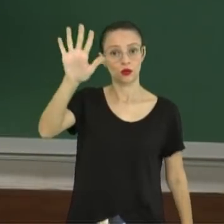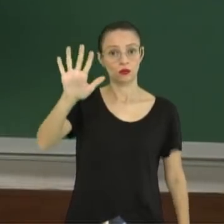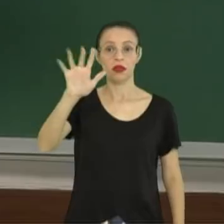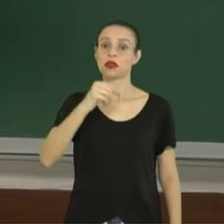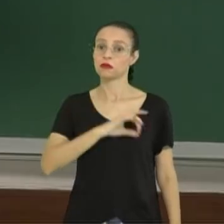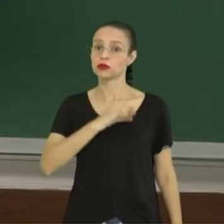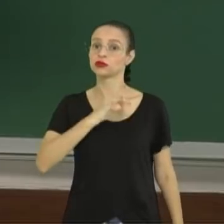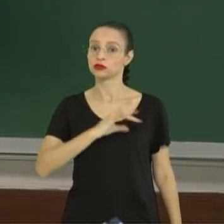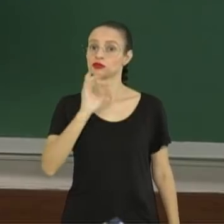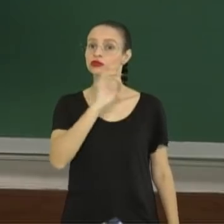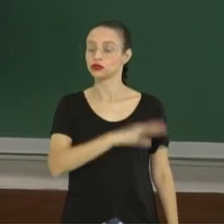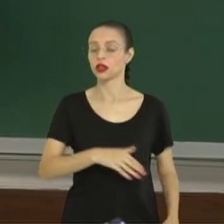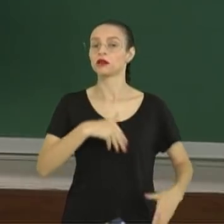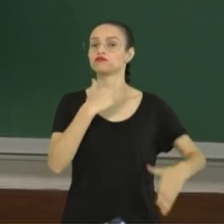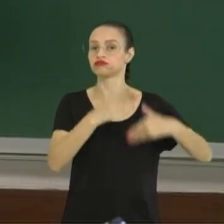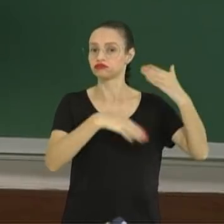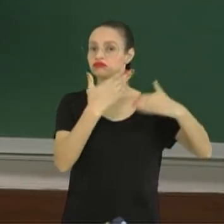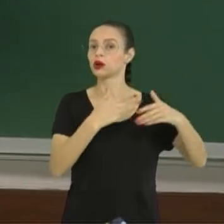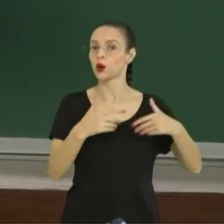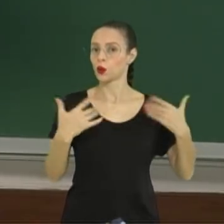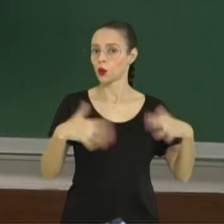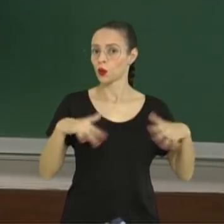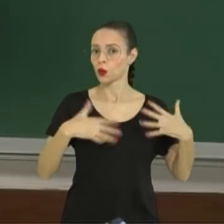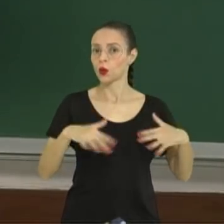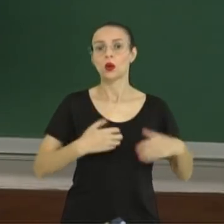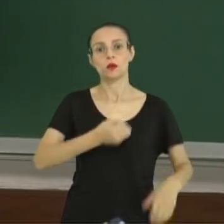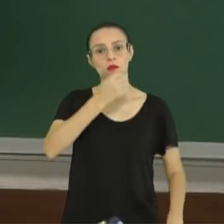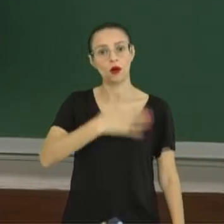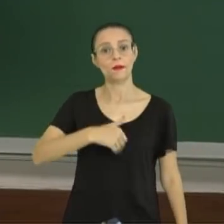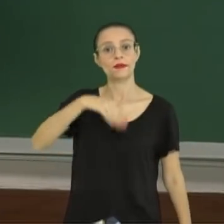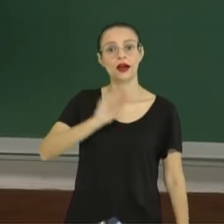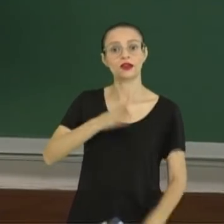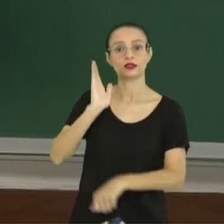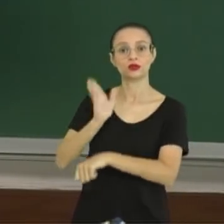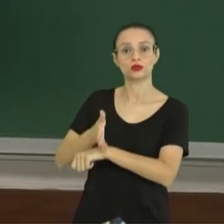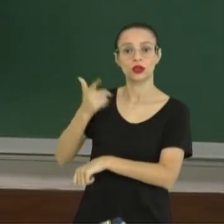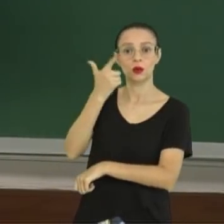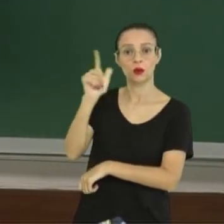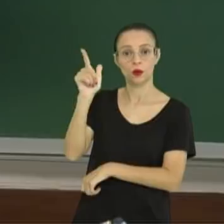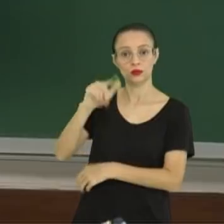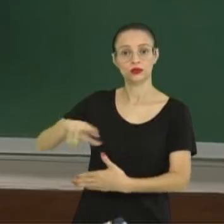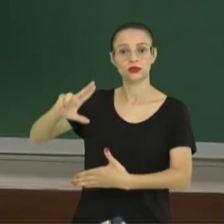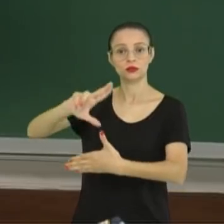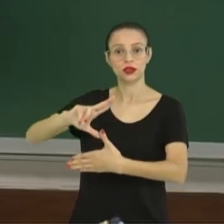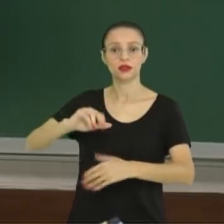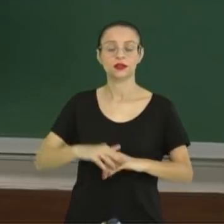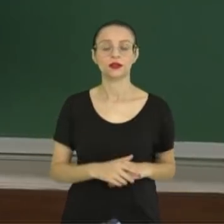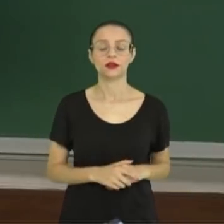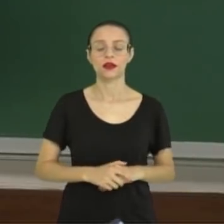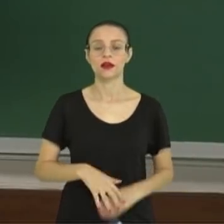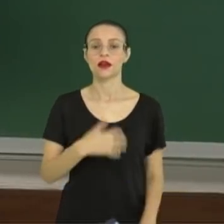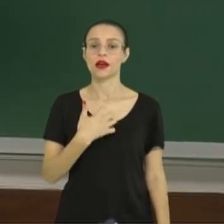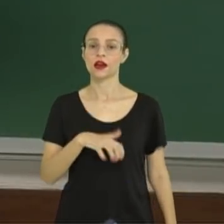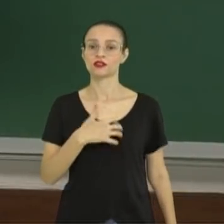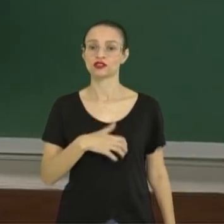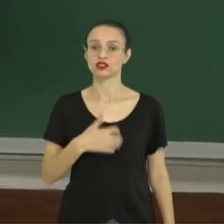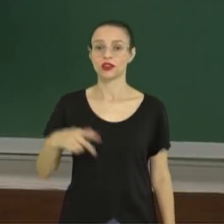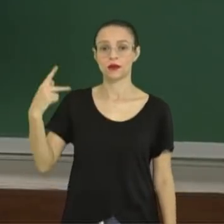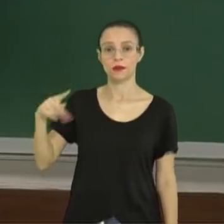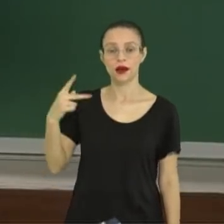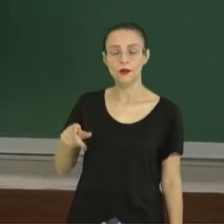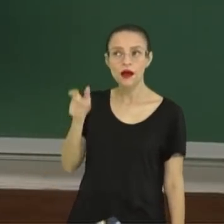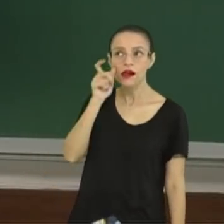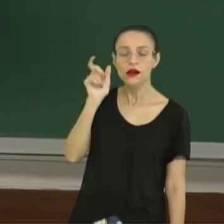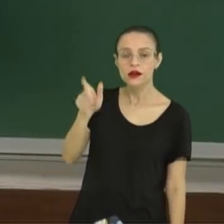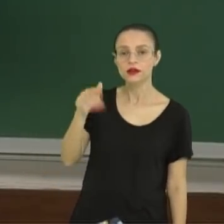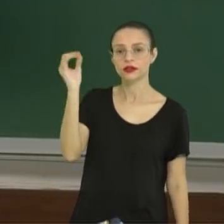em desenvolvimento e crescimento econômico maior do que os outros países aqui da América. A Argentina e o Paraguai estão observando a Itália e a